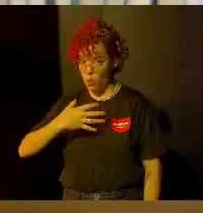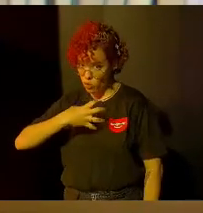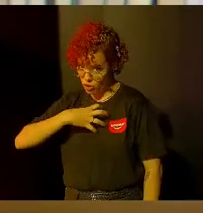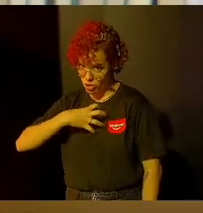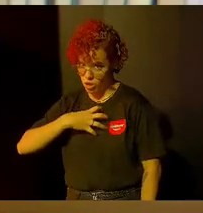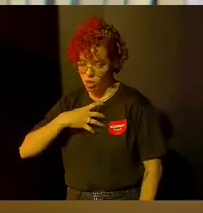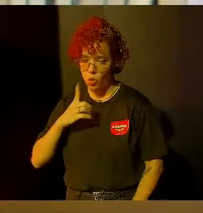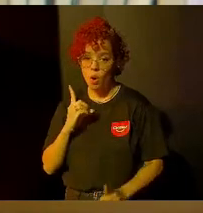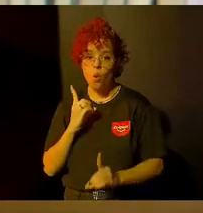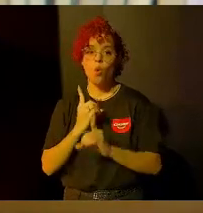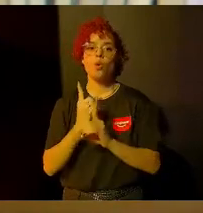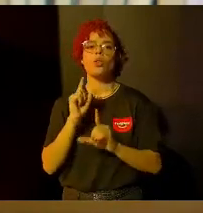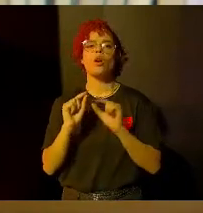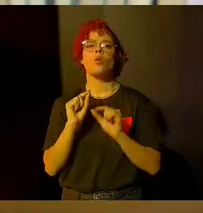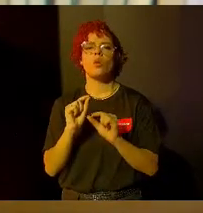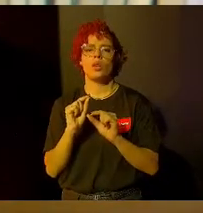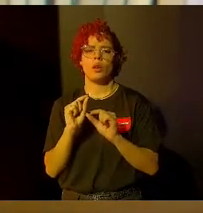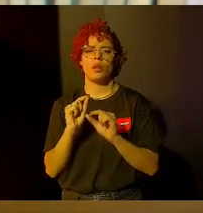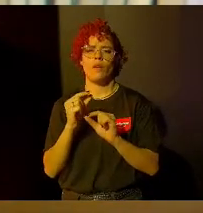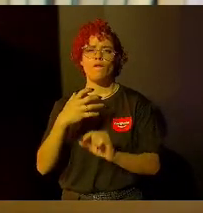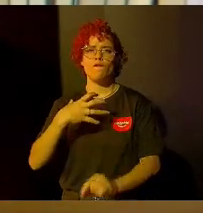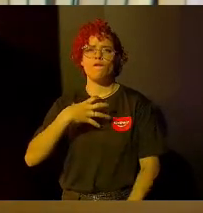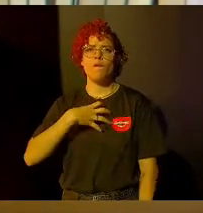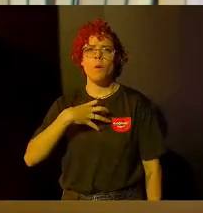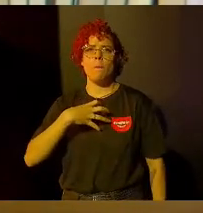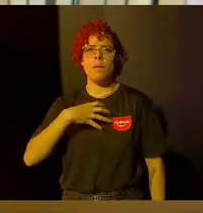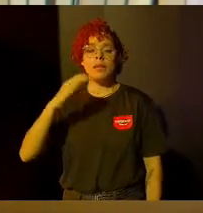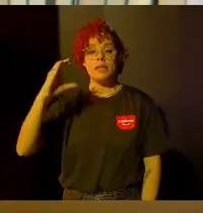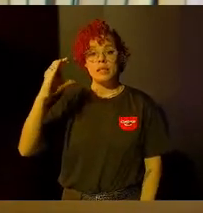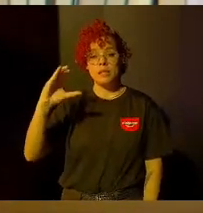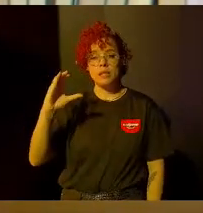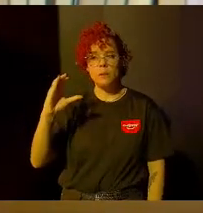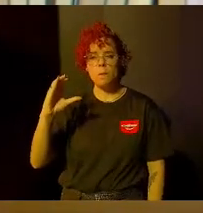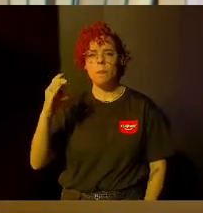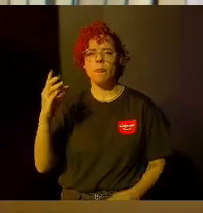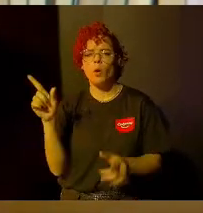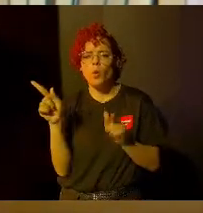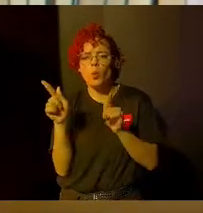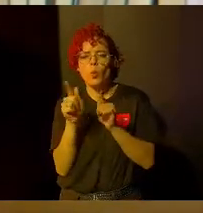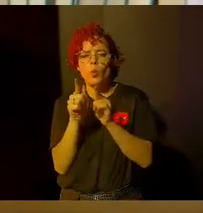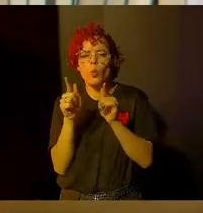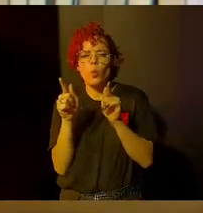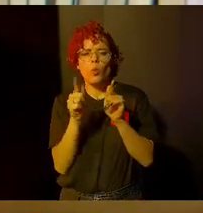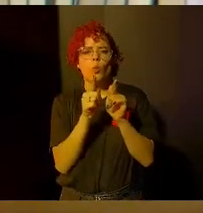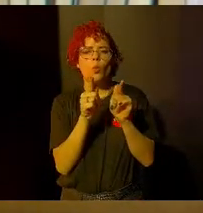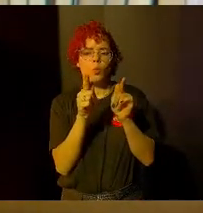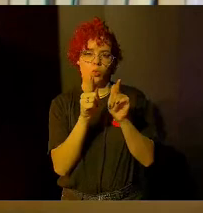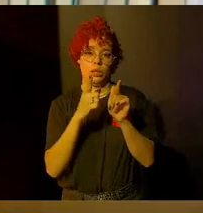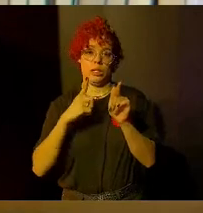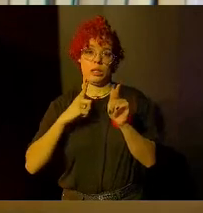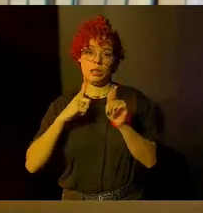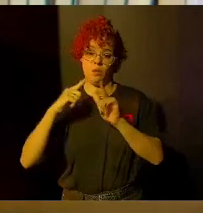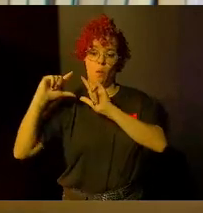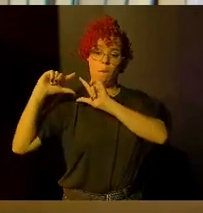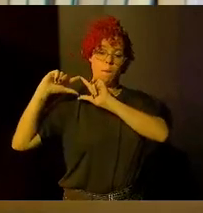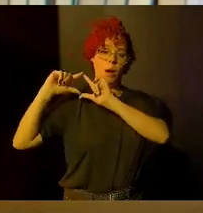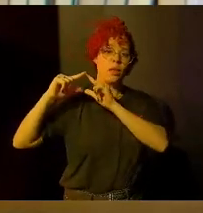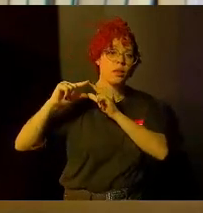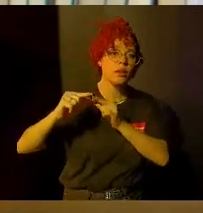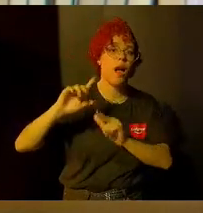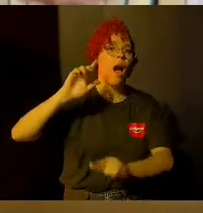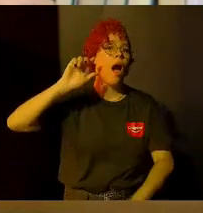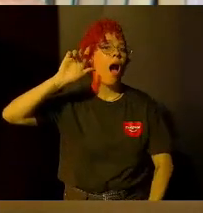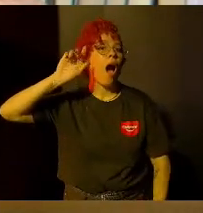foi encontrar formas muito sintéticas e muito curtas que vem também de uma tradição afro-brasileira